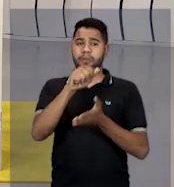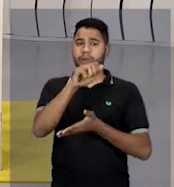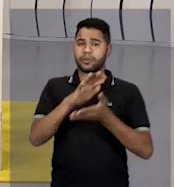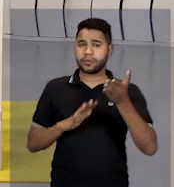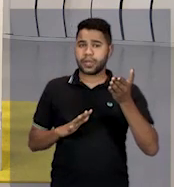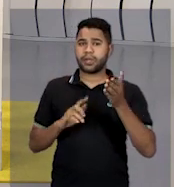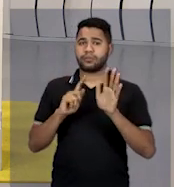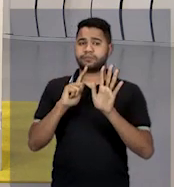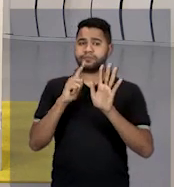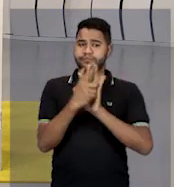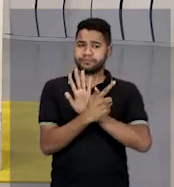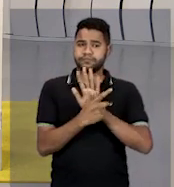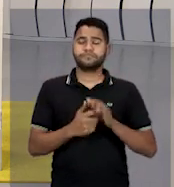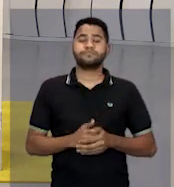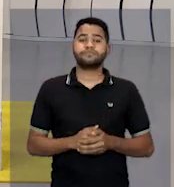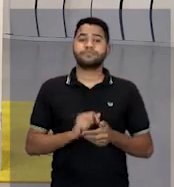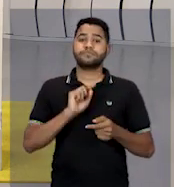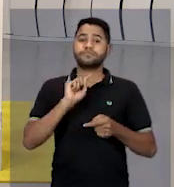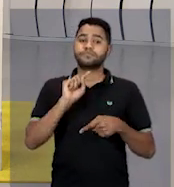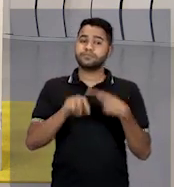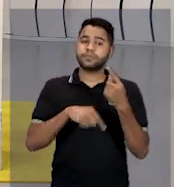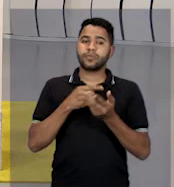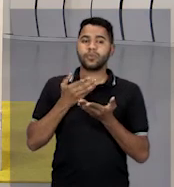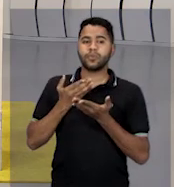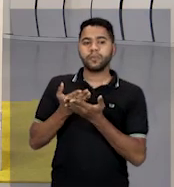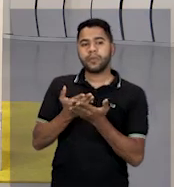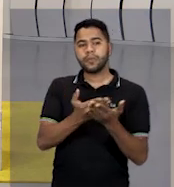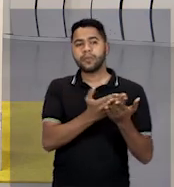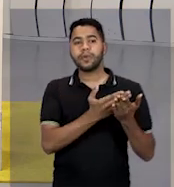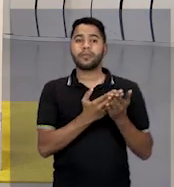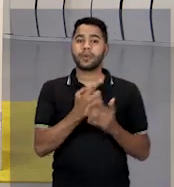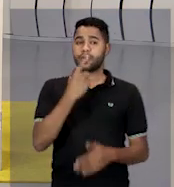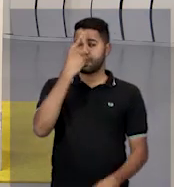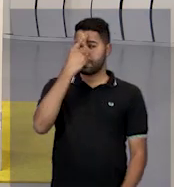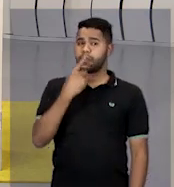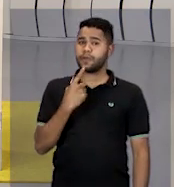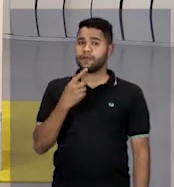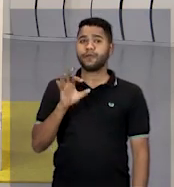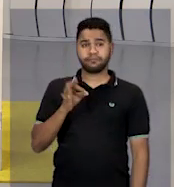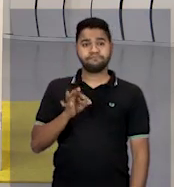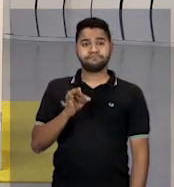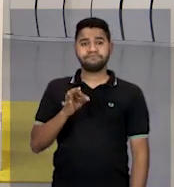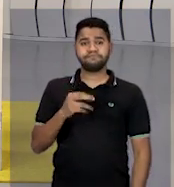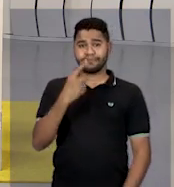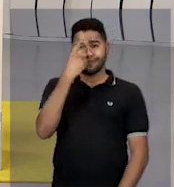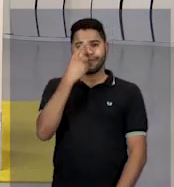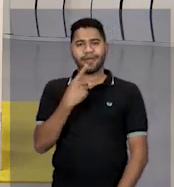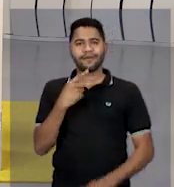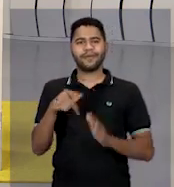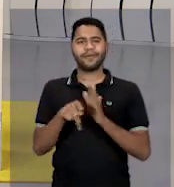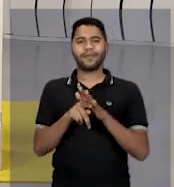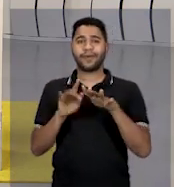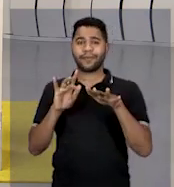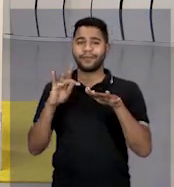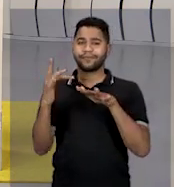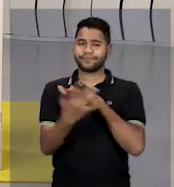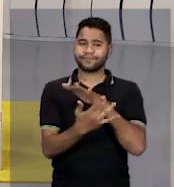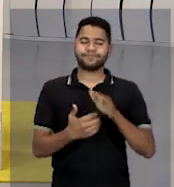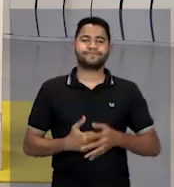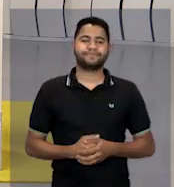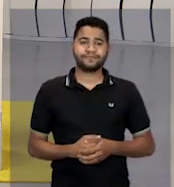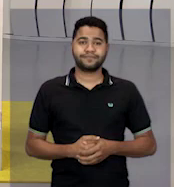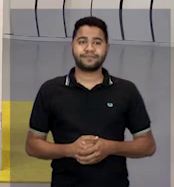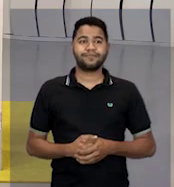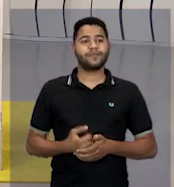esse gênero. Depois nós vamos estudar sobre o perfil, isso mesmo, o perfil de rede social,